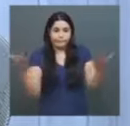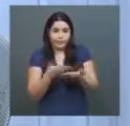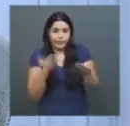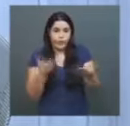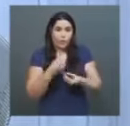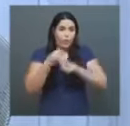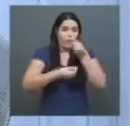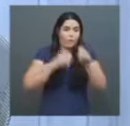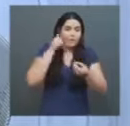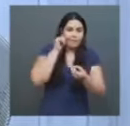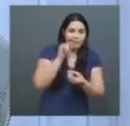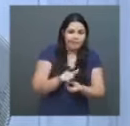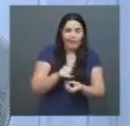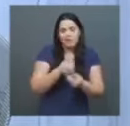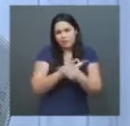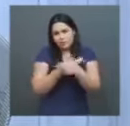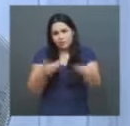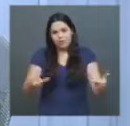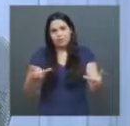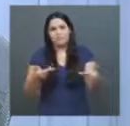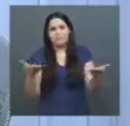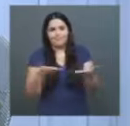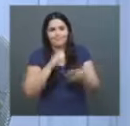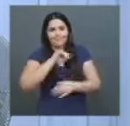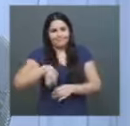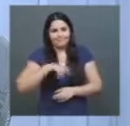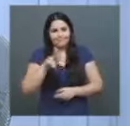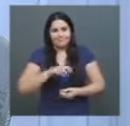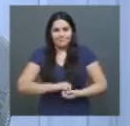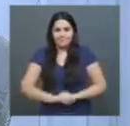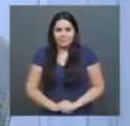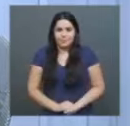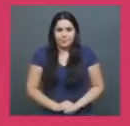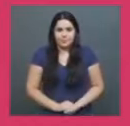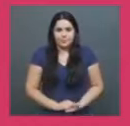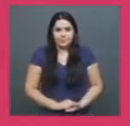medidas de prevenção e outras questões agora no Jornal da UFO.